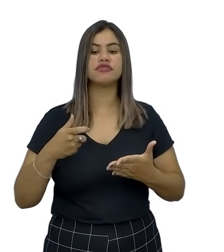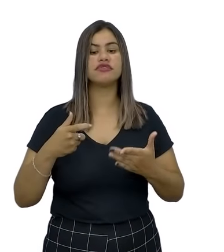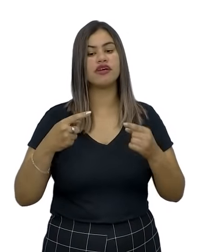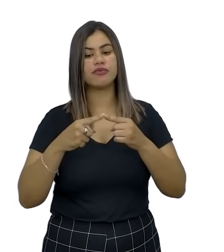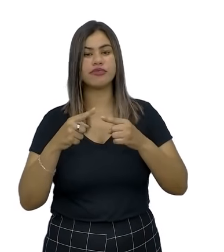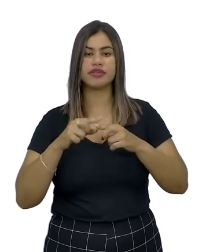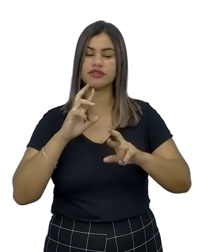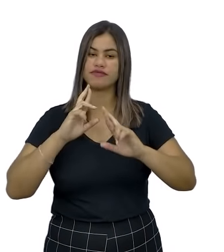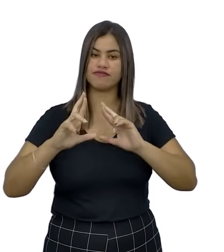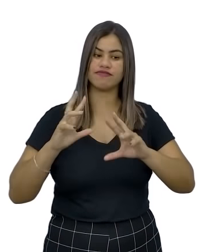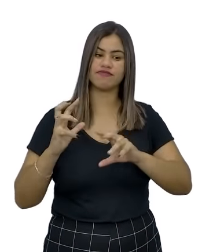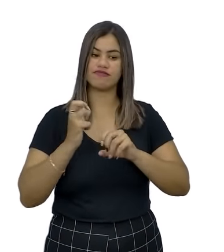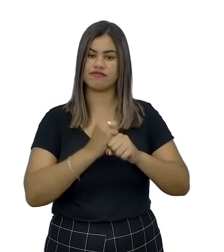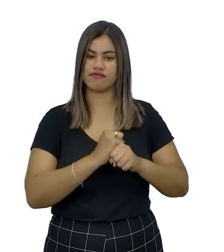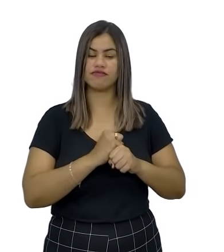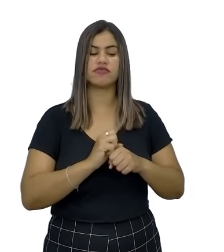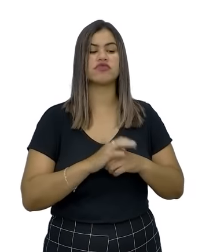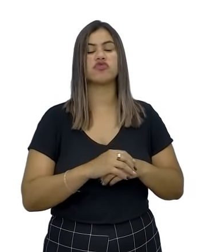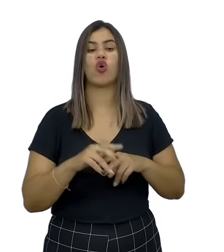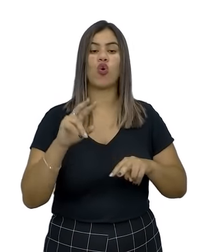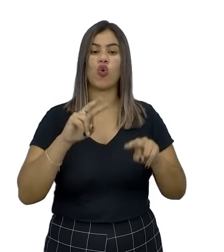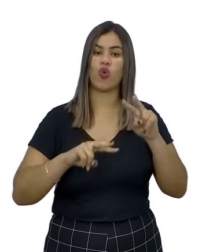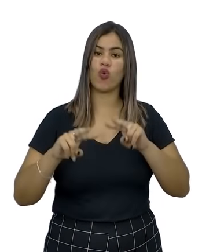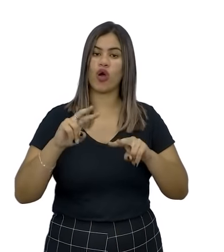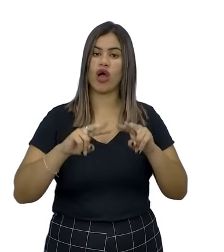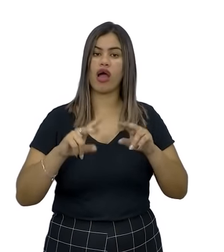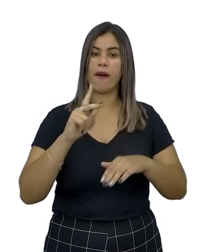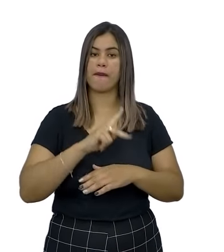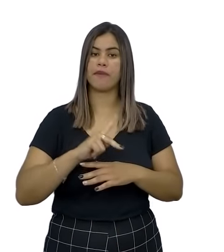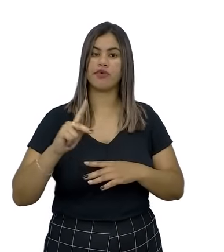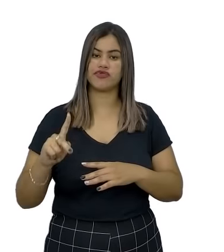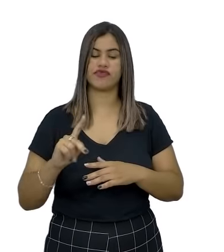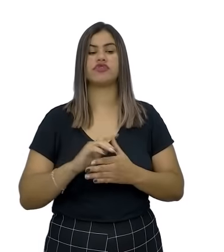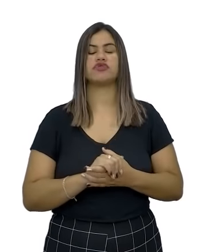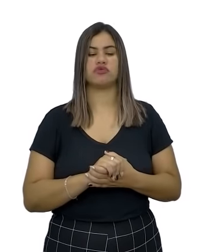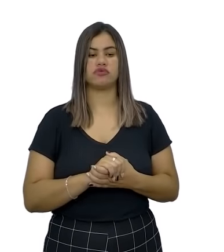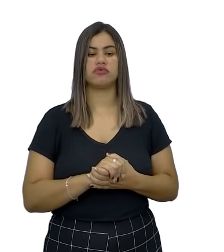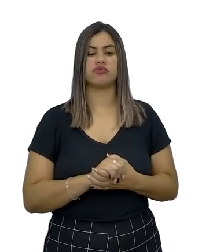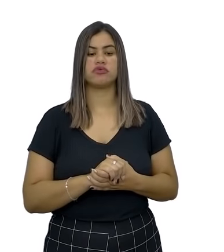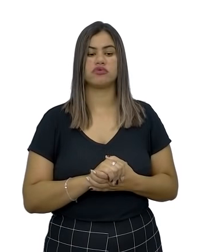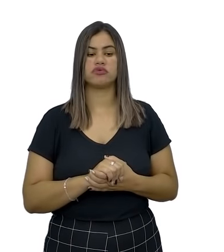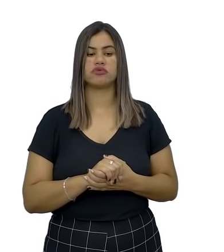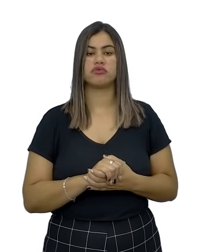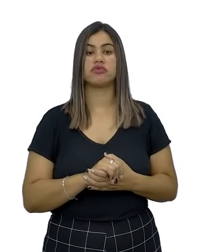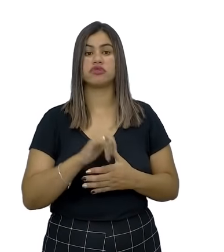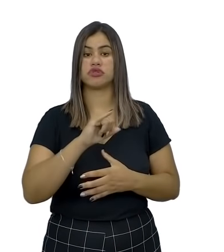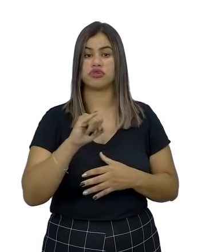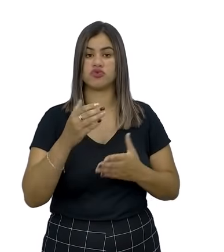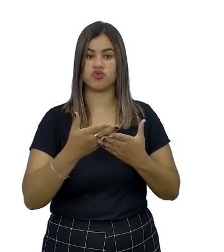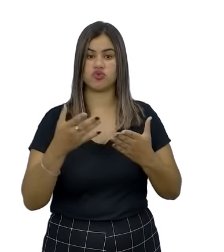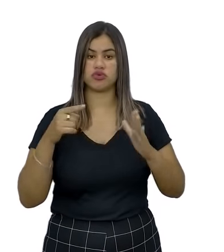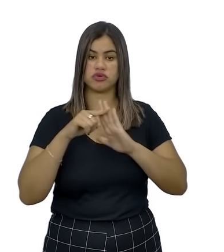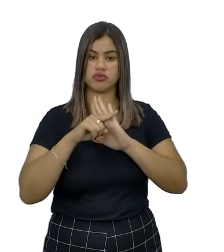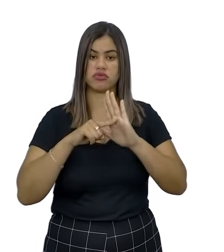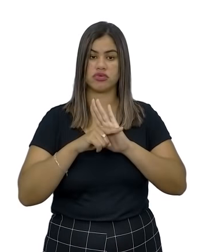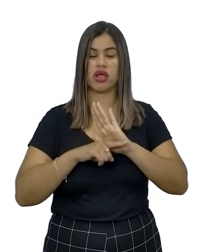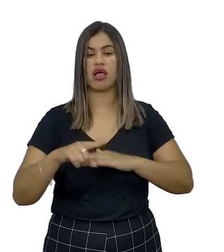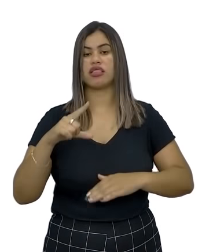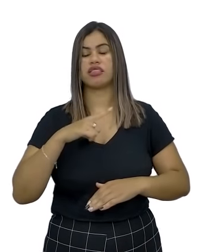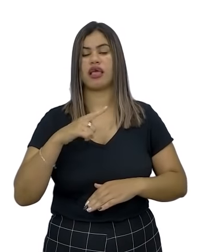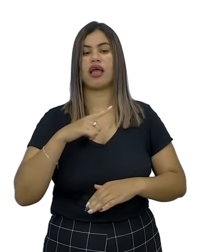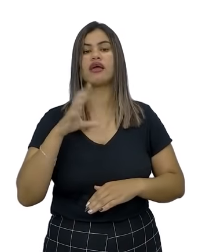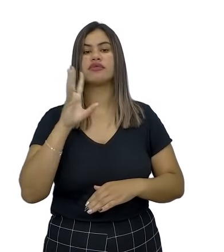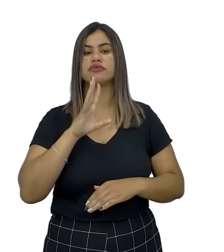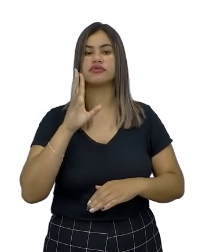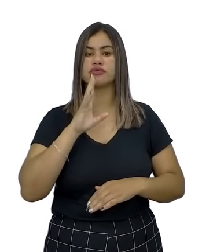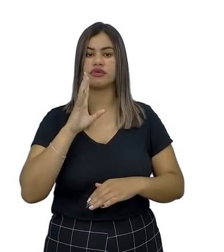da resolução de problemas, olhar que a professora ONUCHIC nos traz, tá? Se vocês pesquisarem, a gente tem um artigo legal dela que a gente